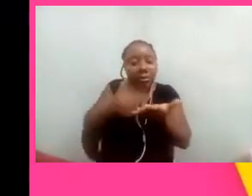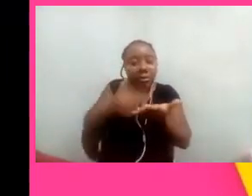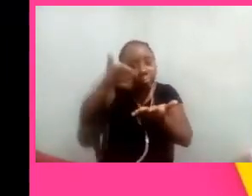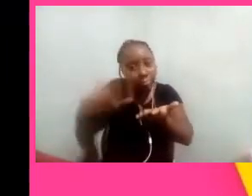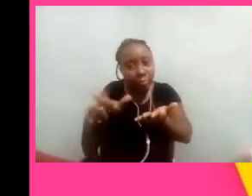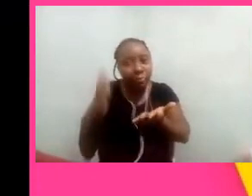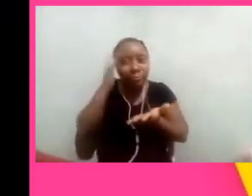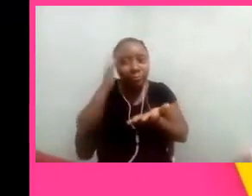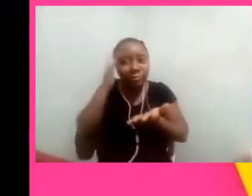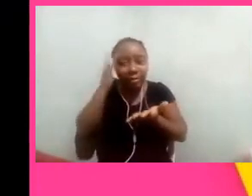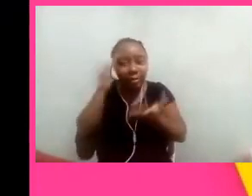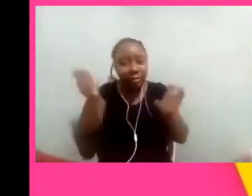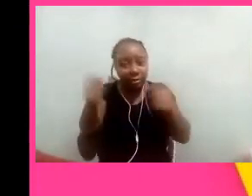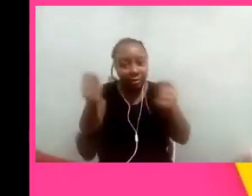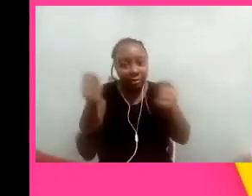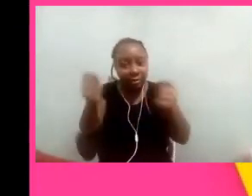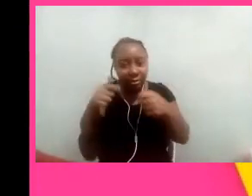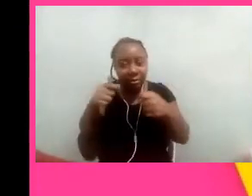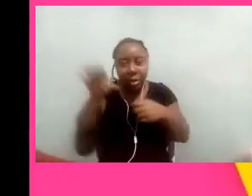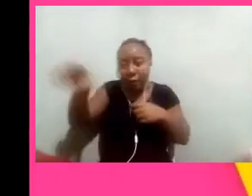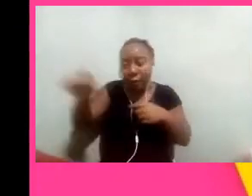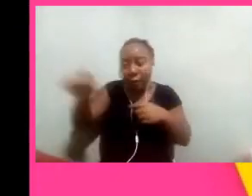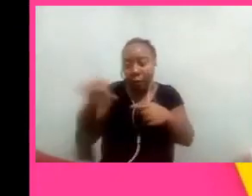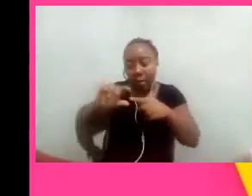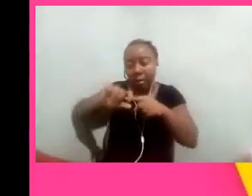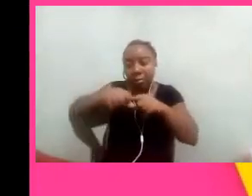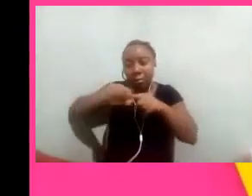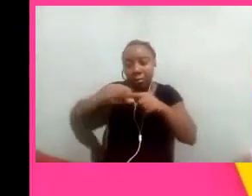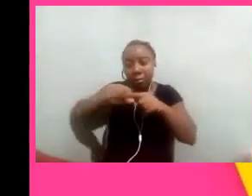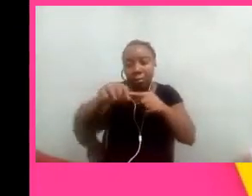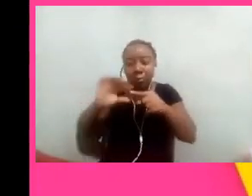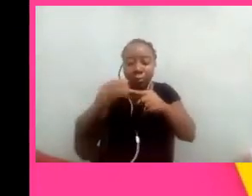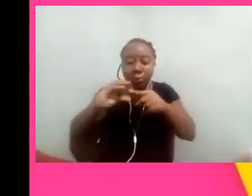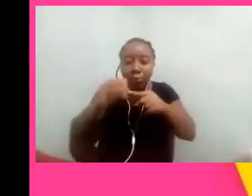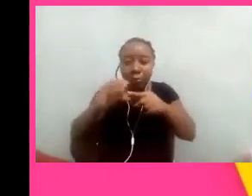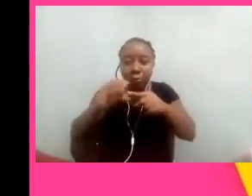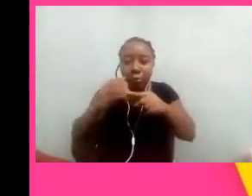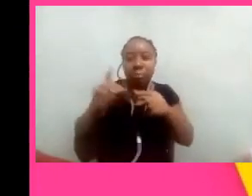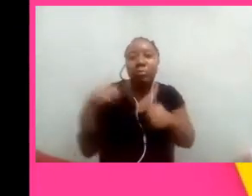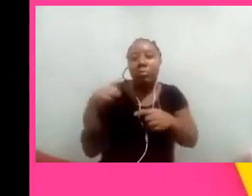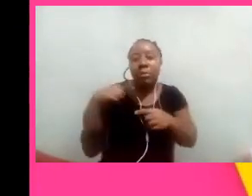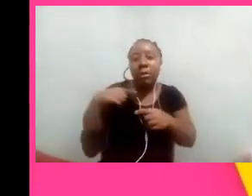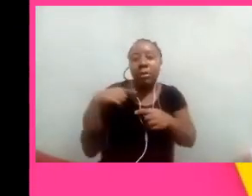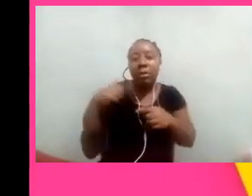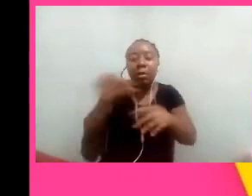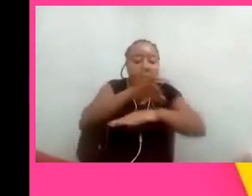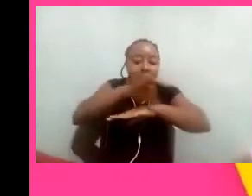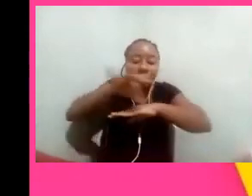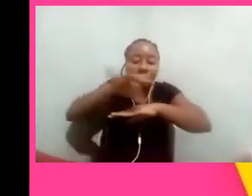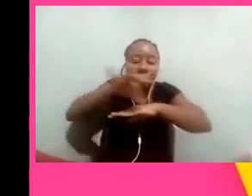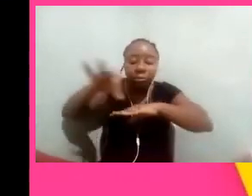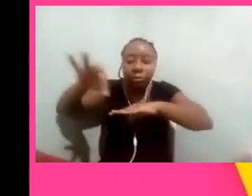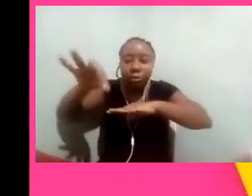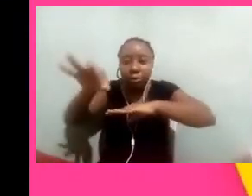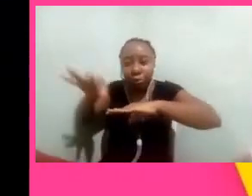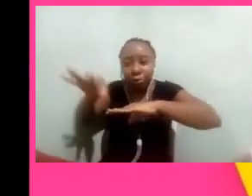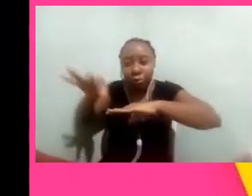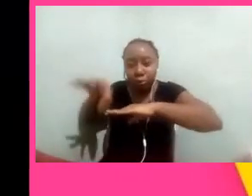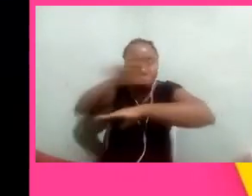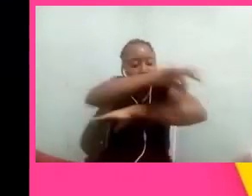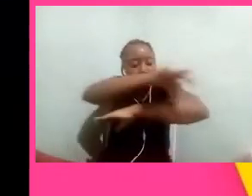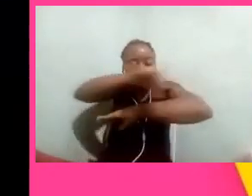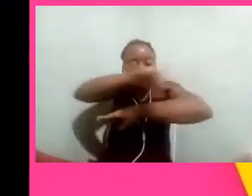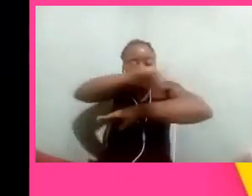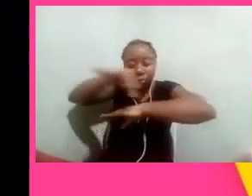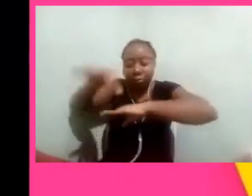pegar aqui a lapiseira, vou fazer o risco do objeto,